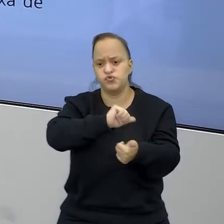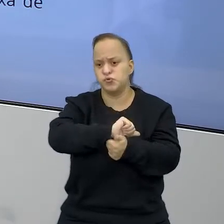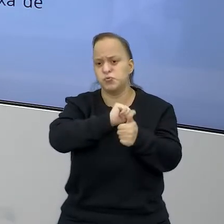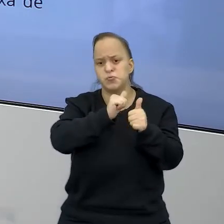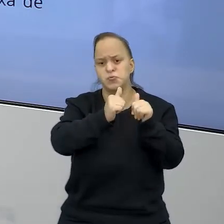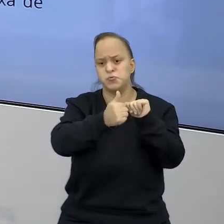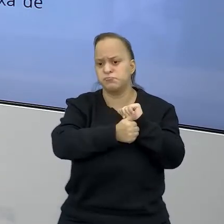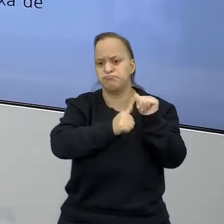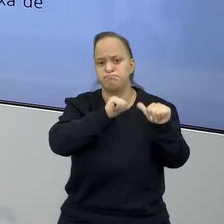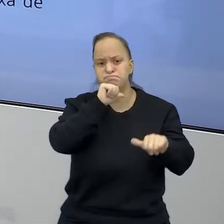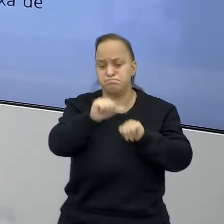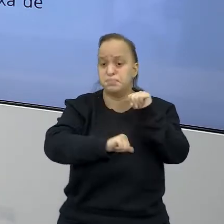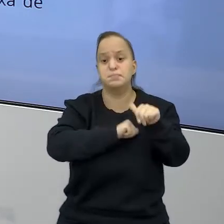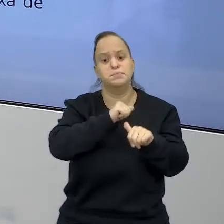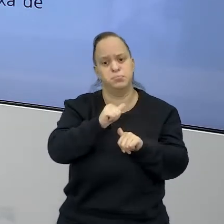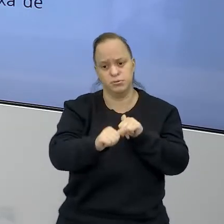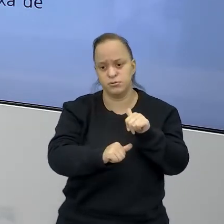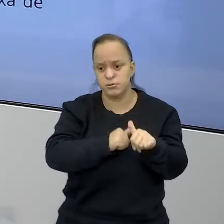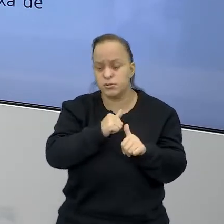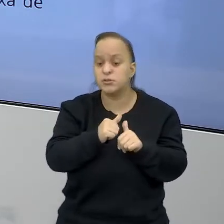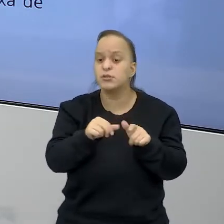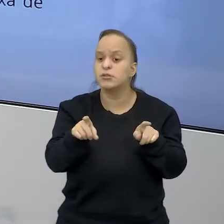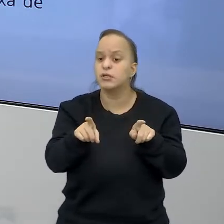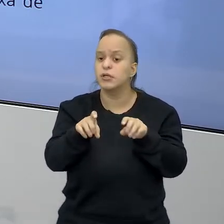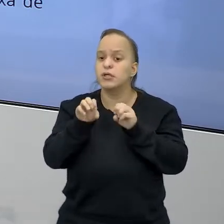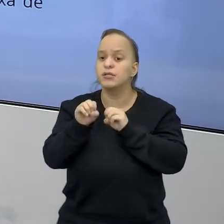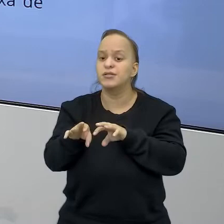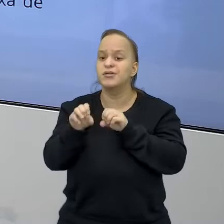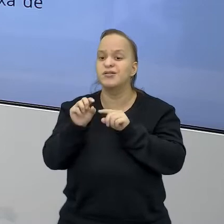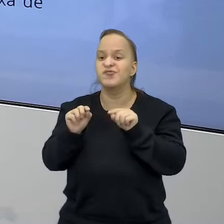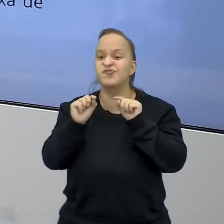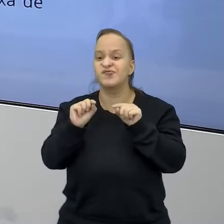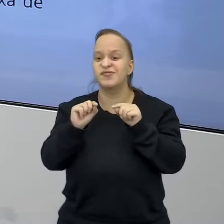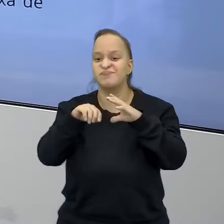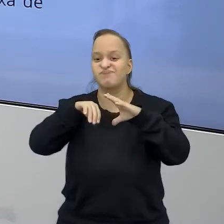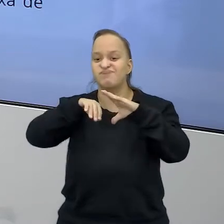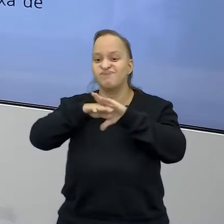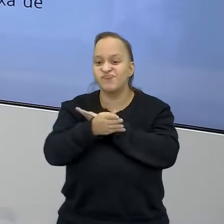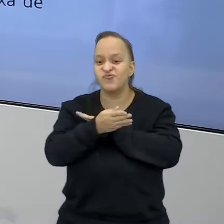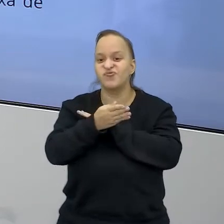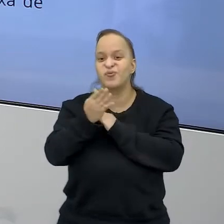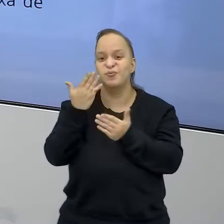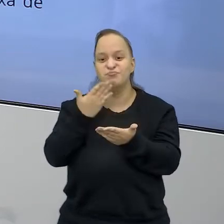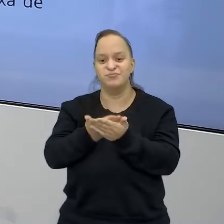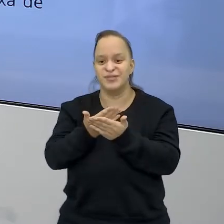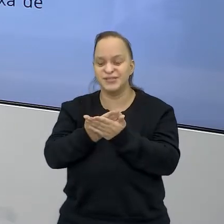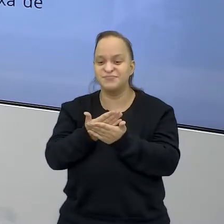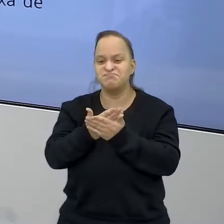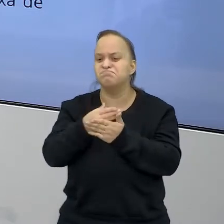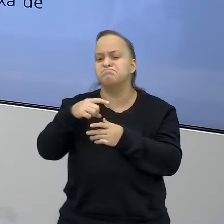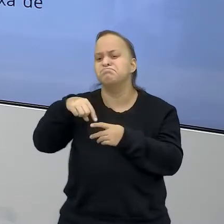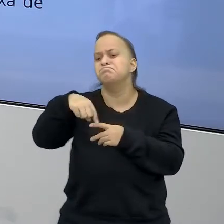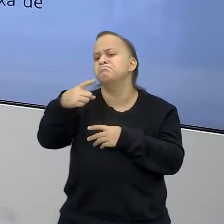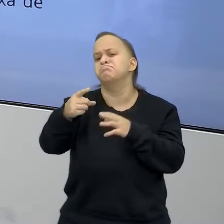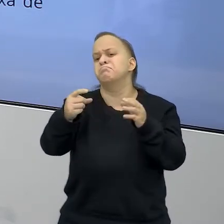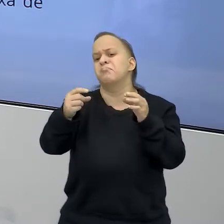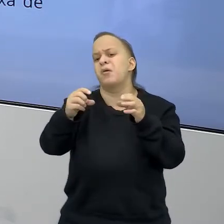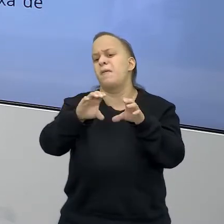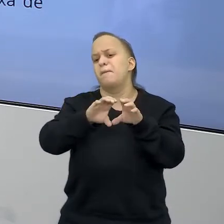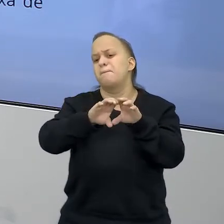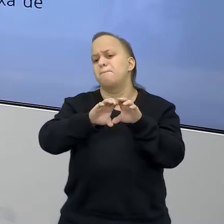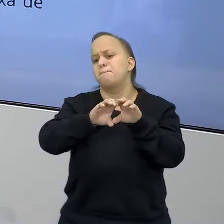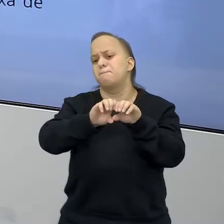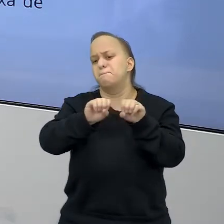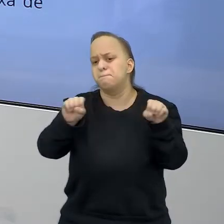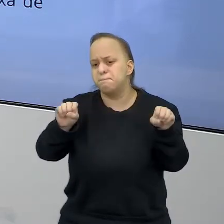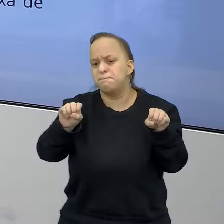você a ter esse costume de estudo, tá? Você vai perceber que depois que você se formar, aí sim